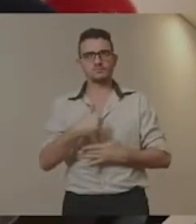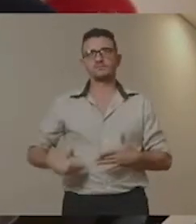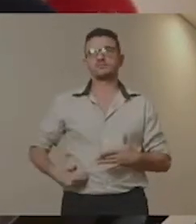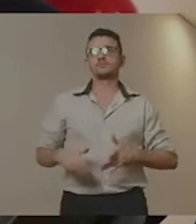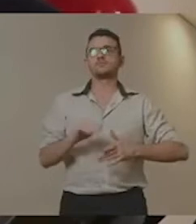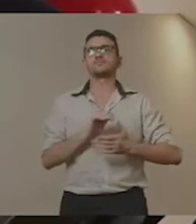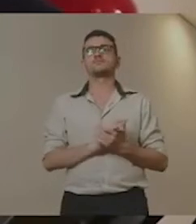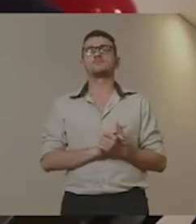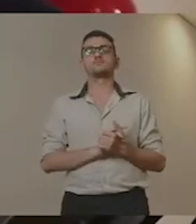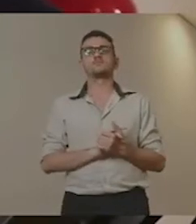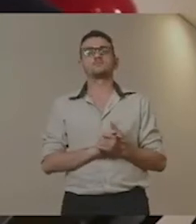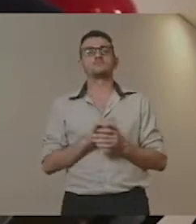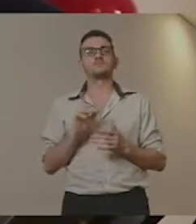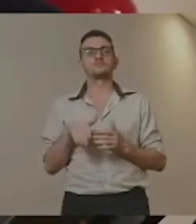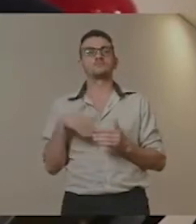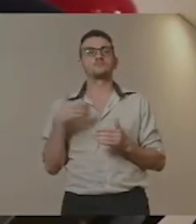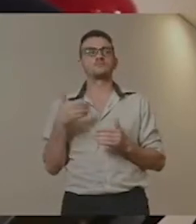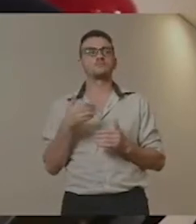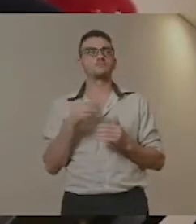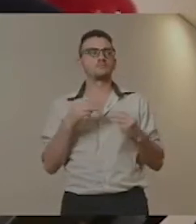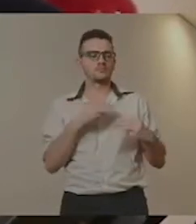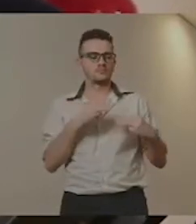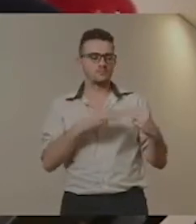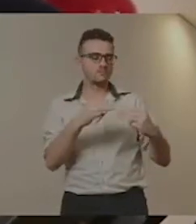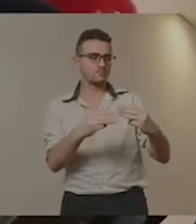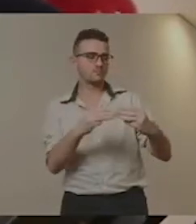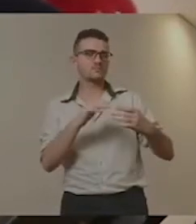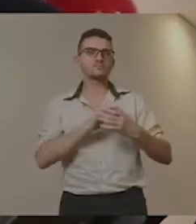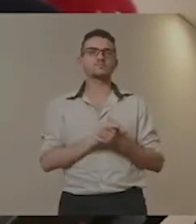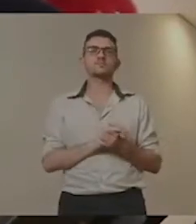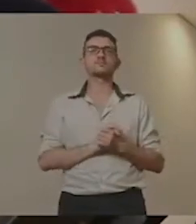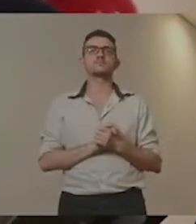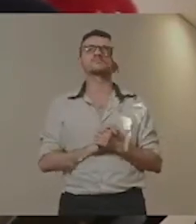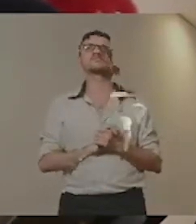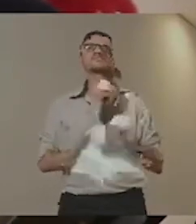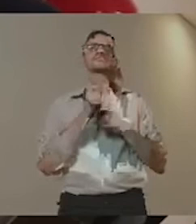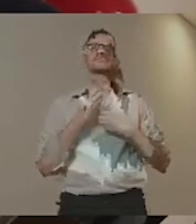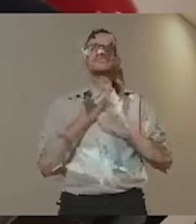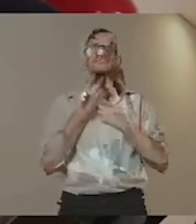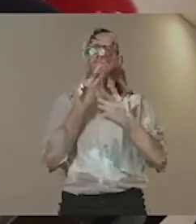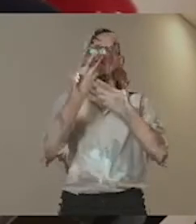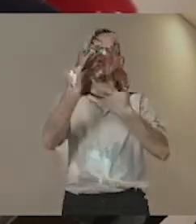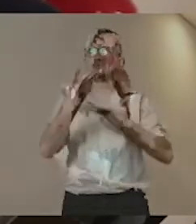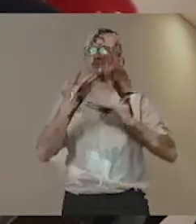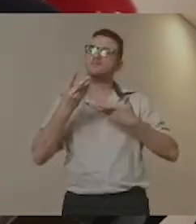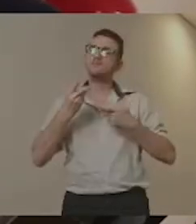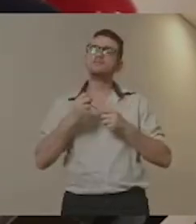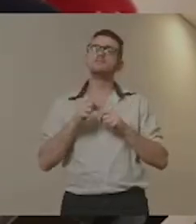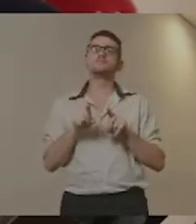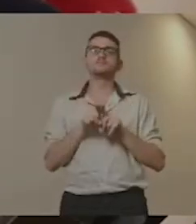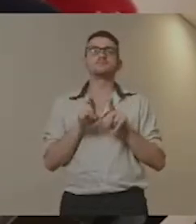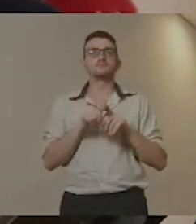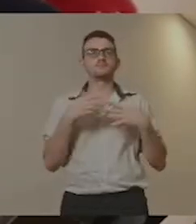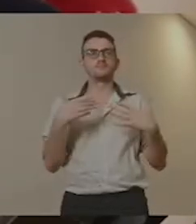inclusive eu tinha mais liberdade, assim, nessa época do fundamental, de expressar e tudo